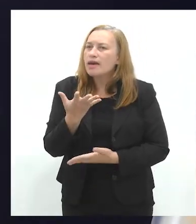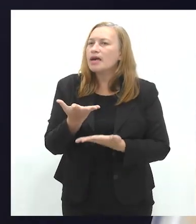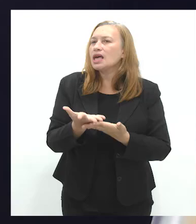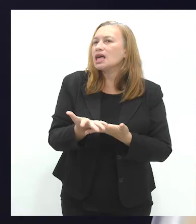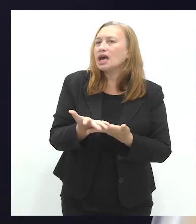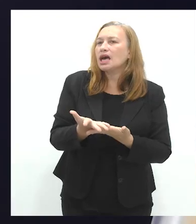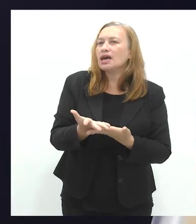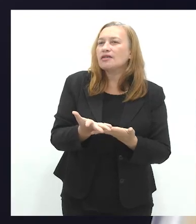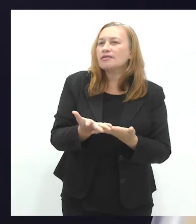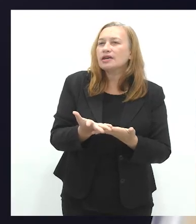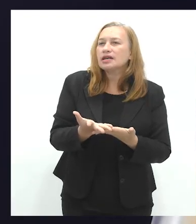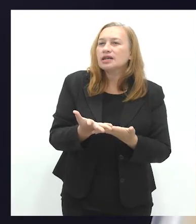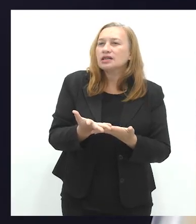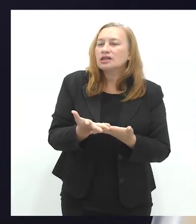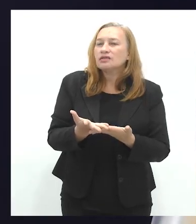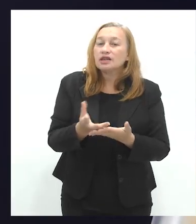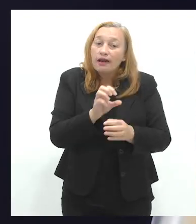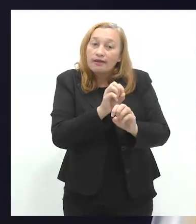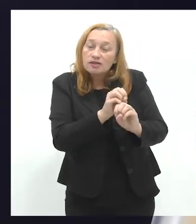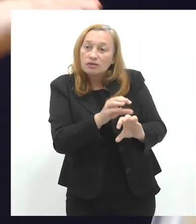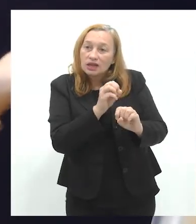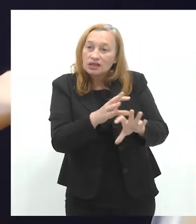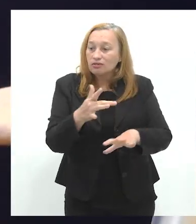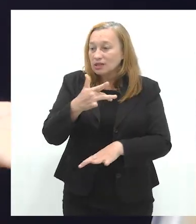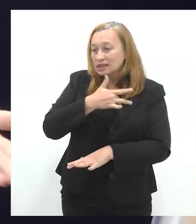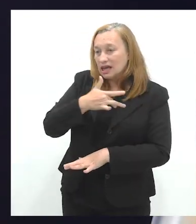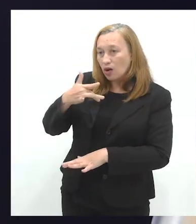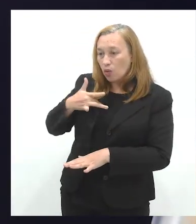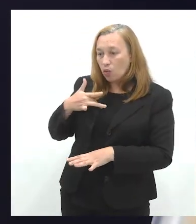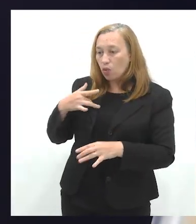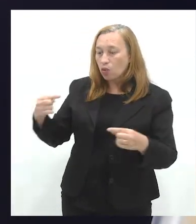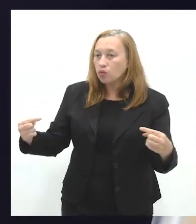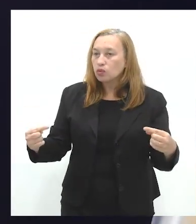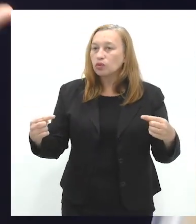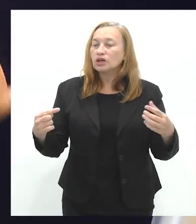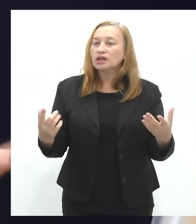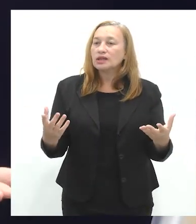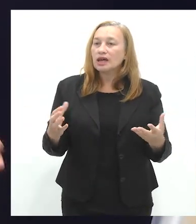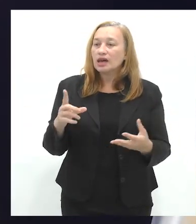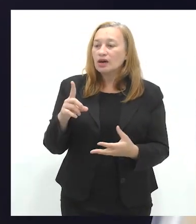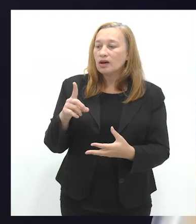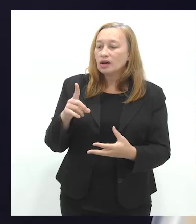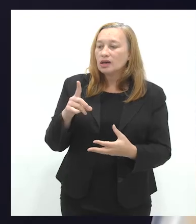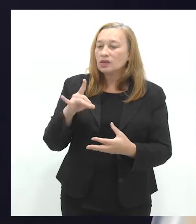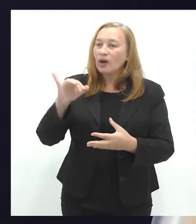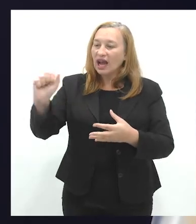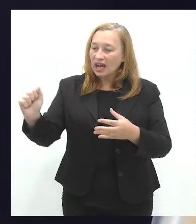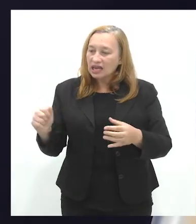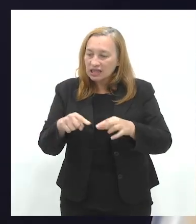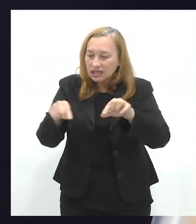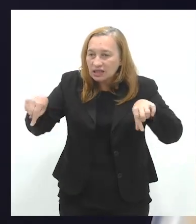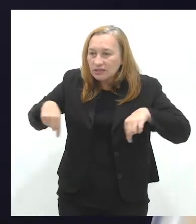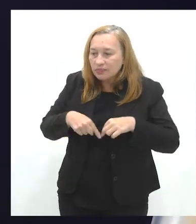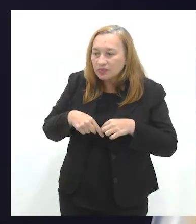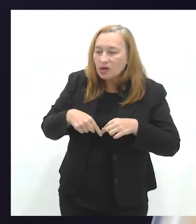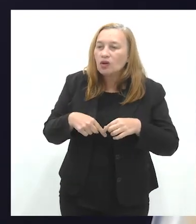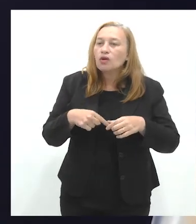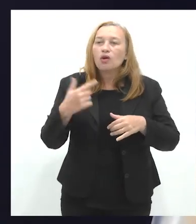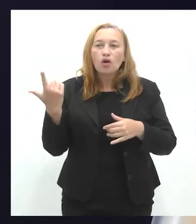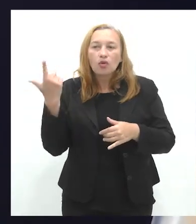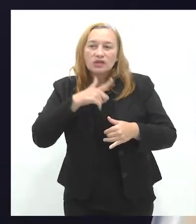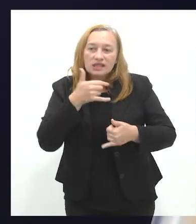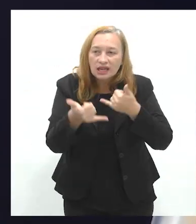vontade, fica naquele entre educação e saúde, um consultório mais lúdico. Então, a gente consegue ir trabalhando